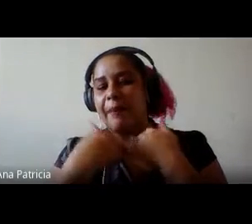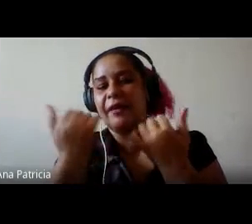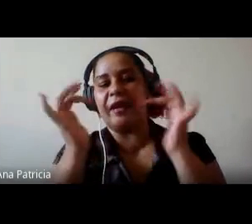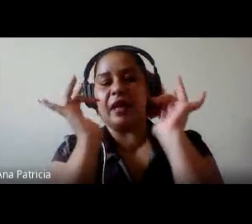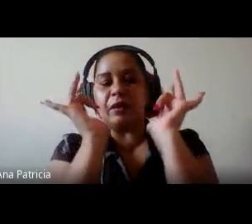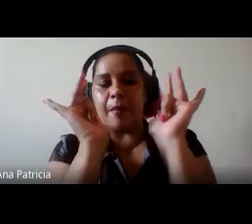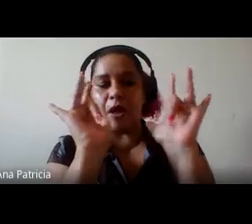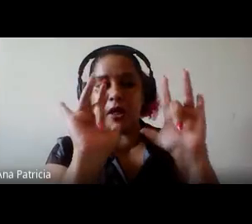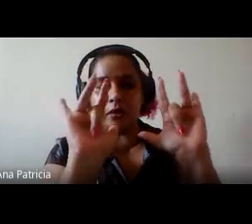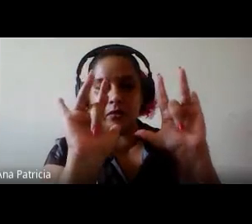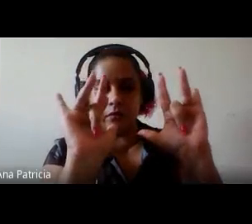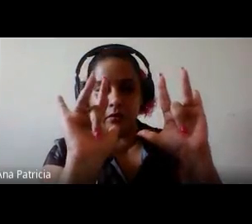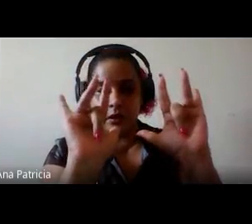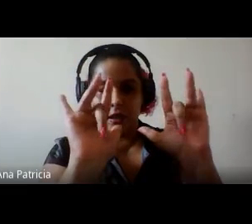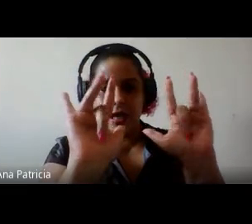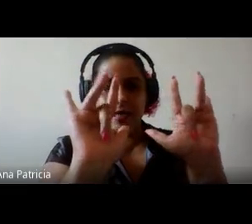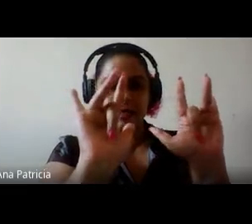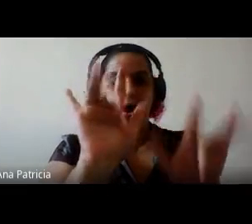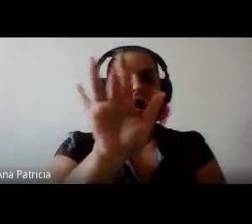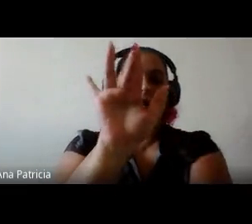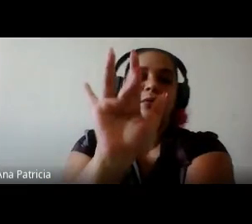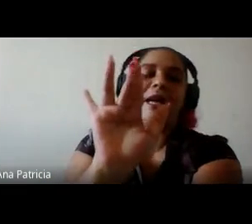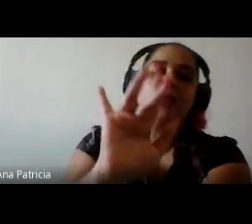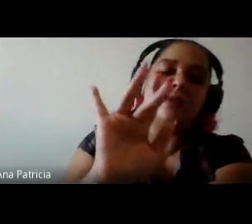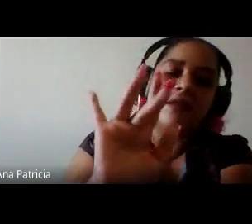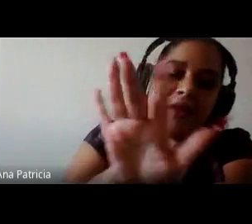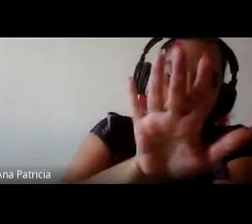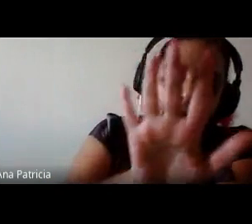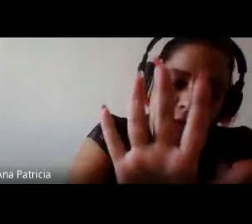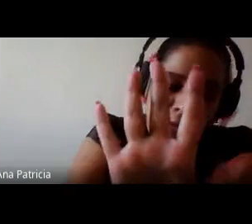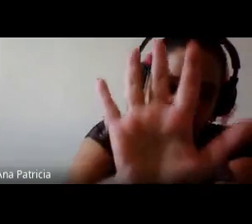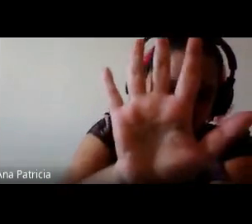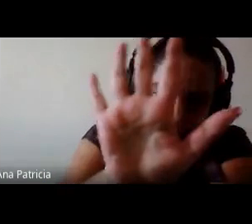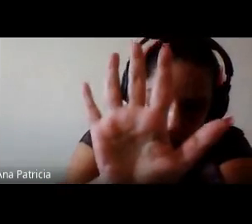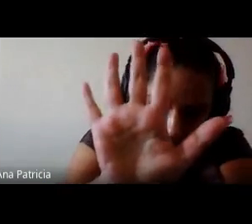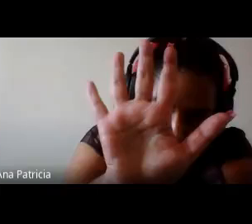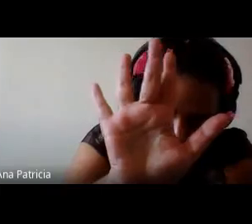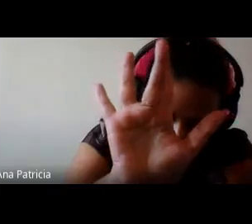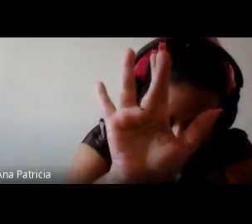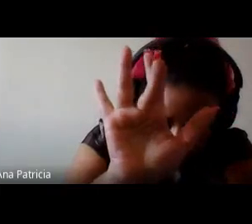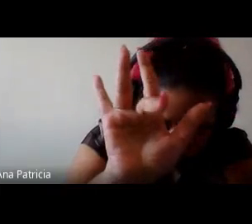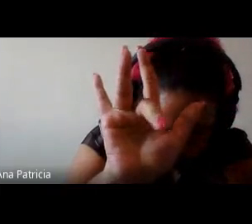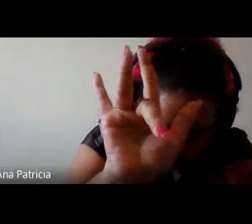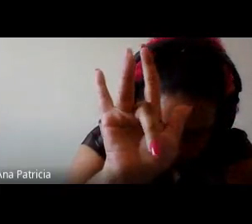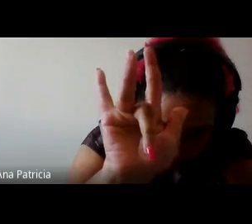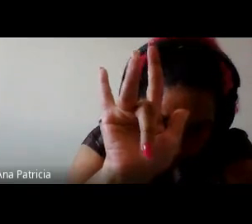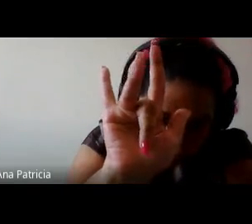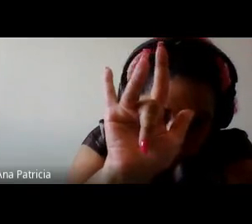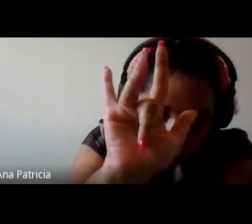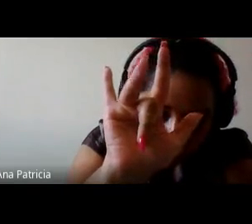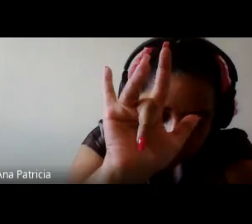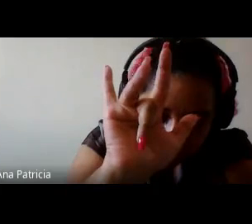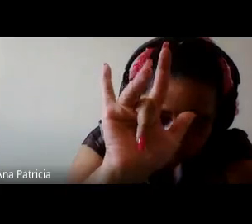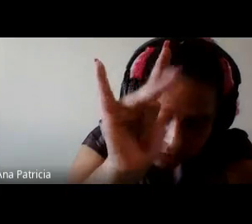Ficando, depende, ficando e namorando, é assim, ó. É o dedo, tá vendo a minha mão aberta? O dedo médio vem aqui. O